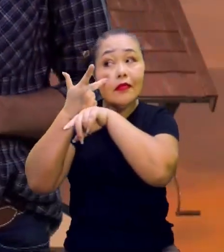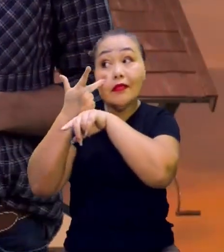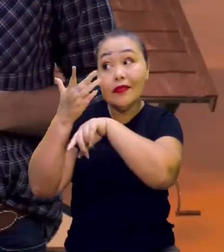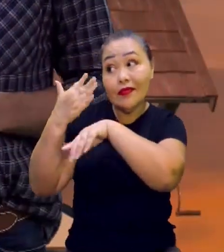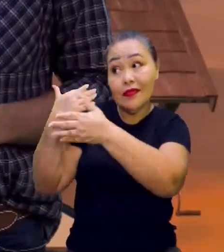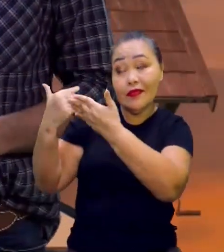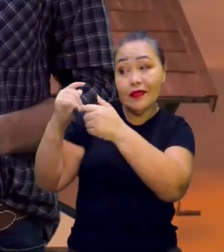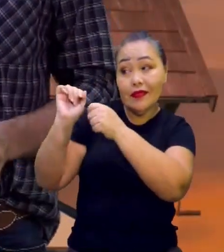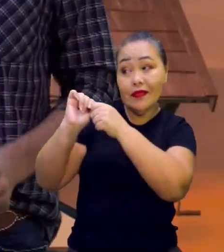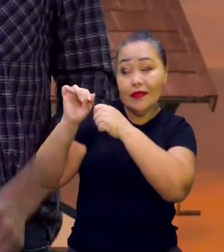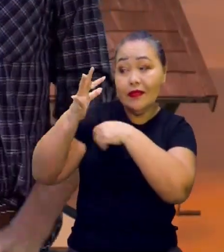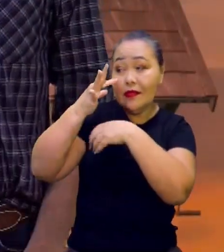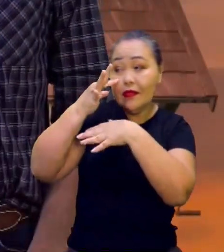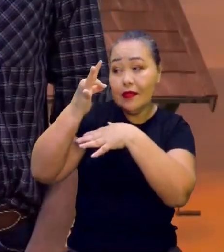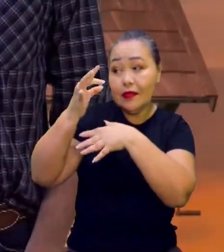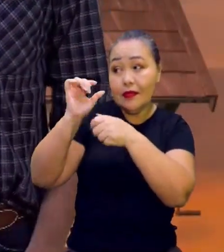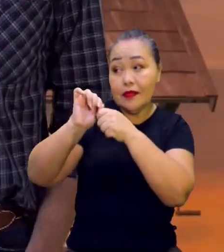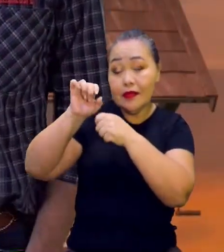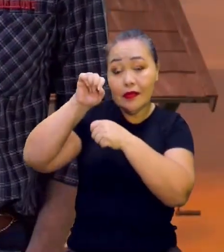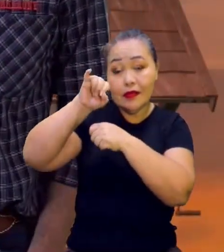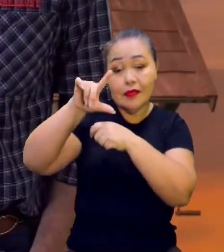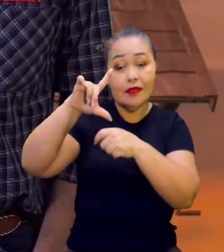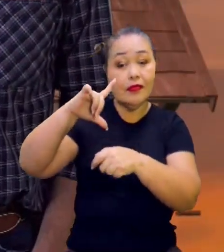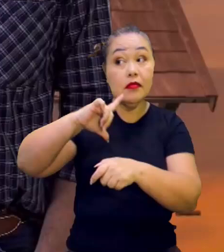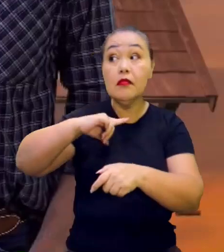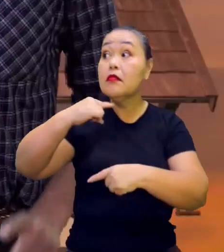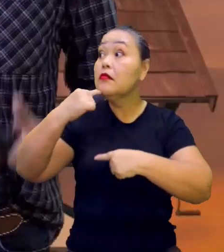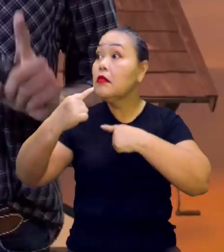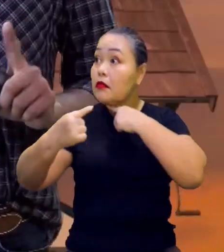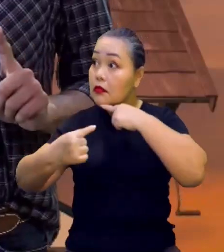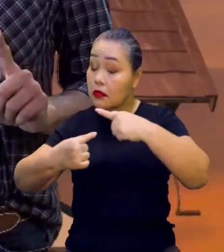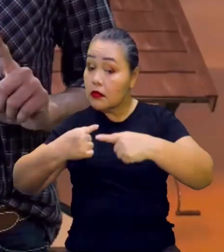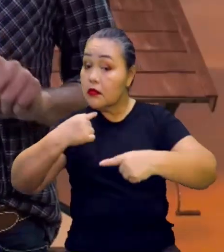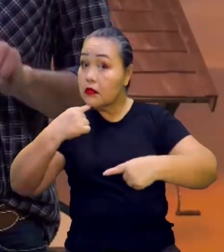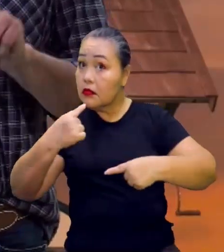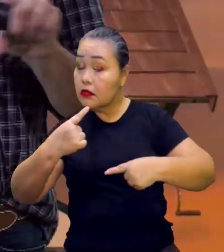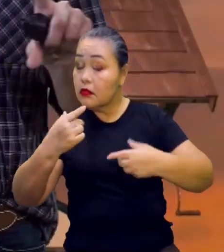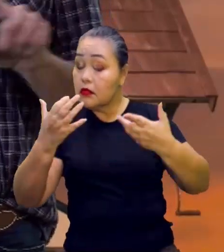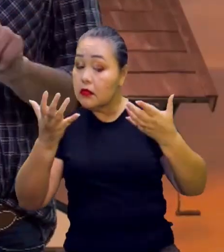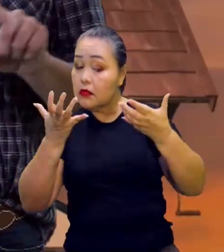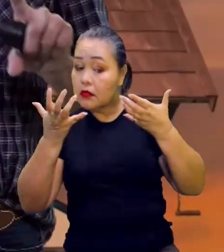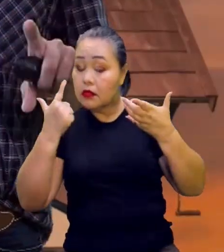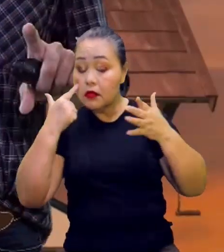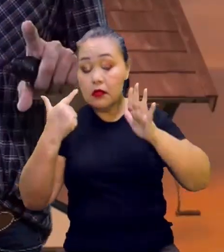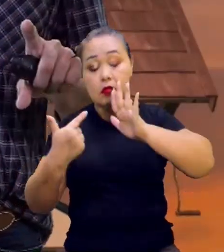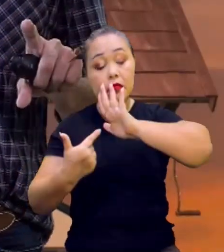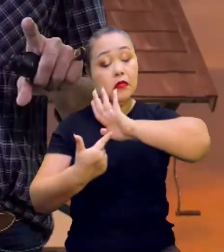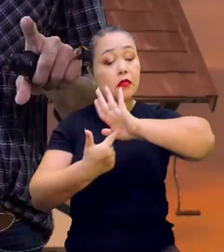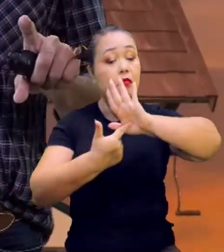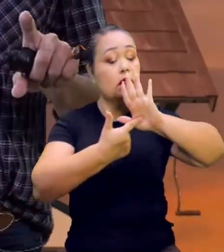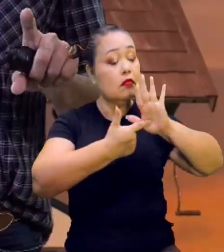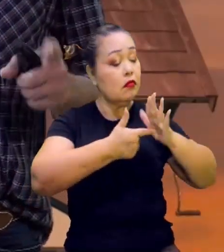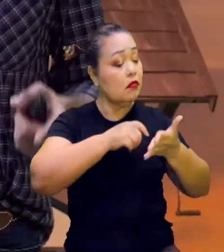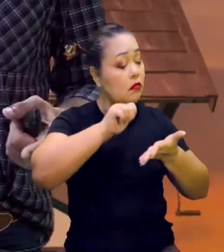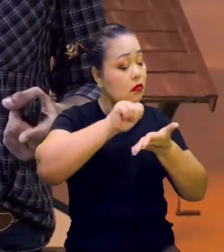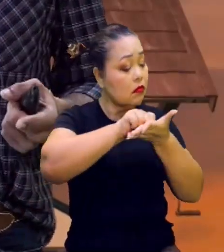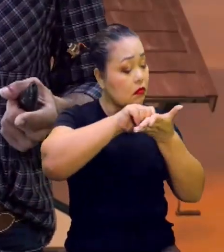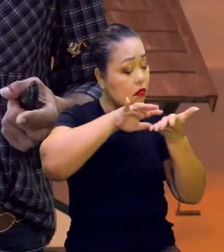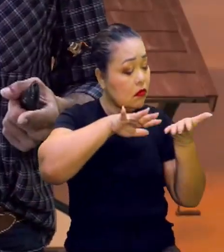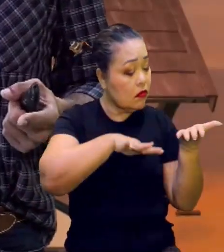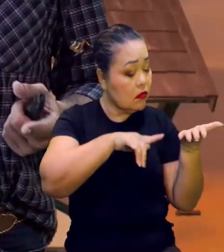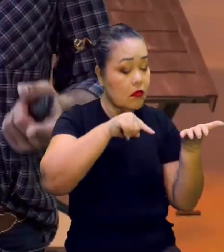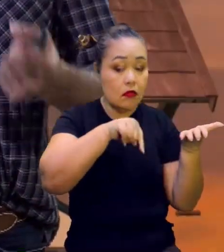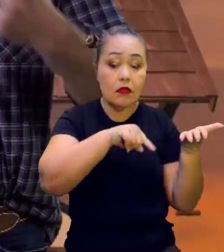professor presencial. Se você tiver alguma dúvida ou quer mostrar alguma atividade que